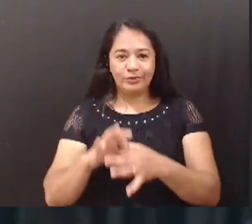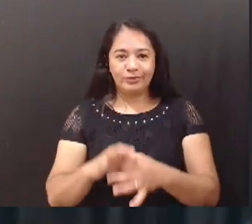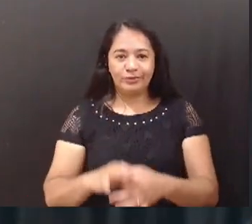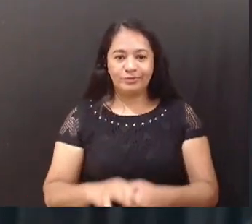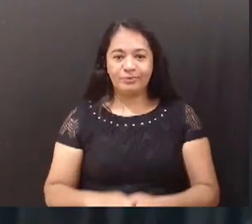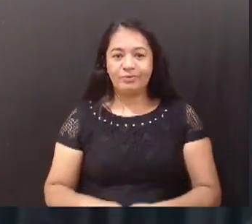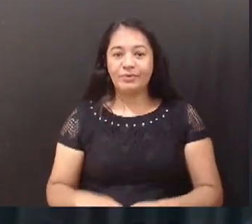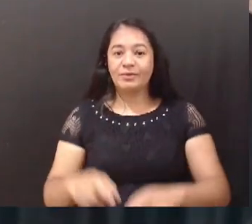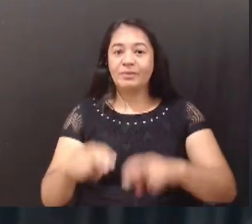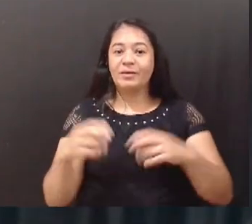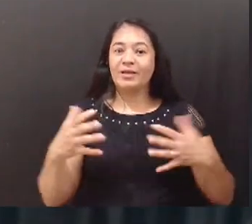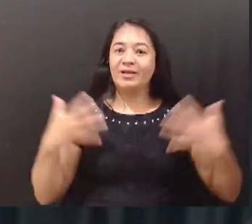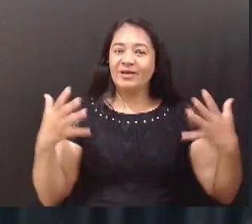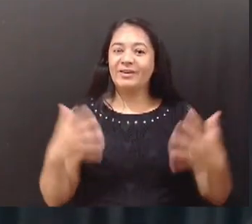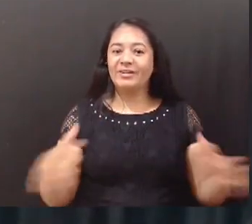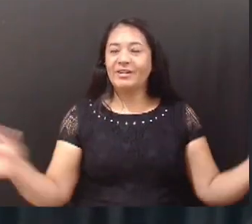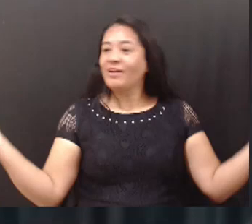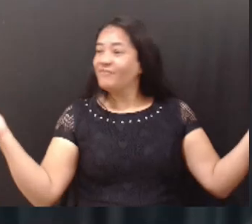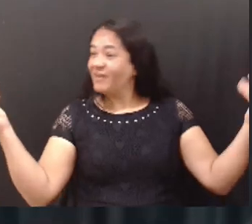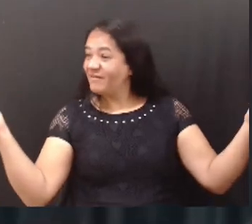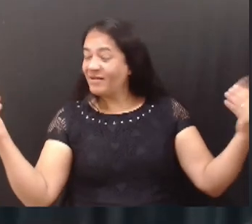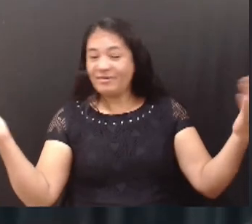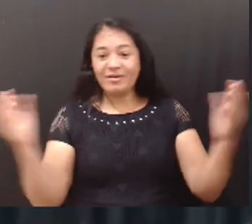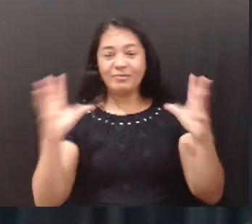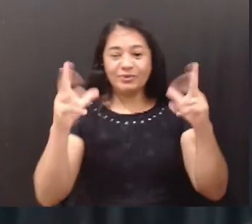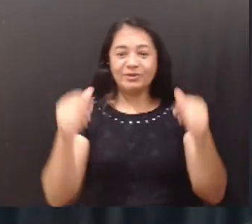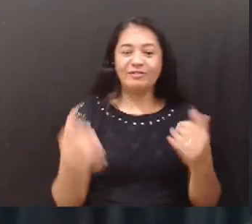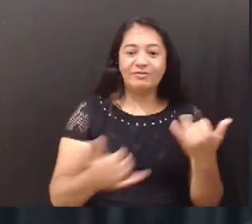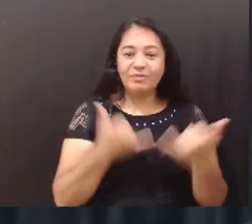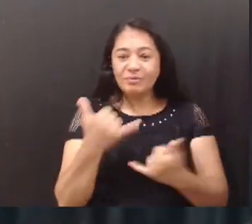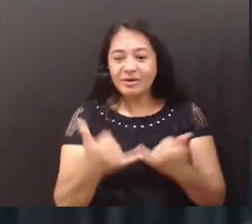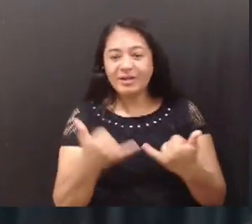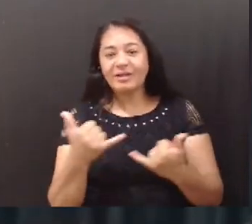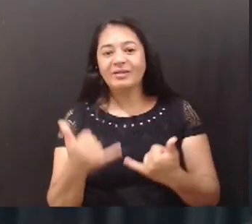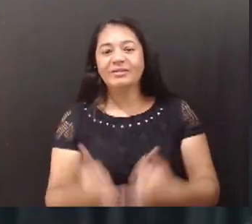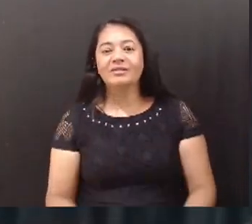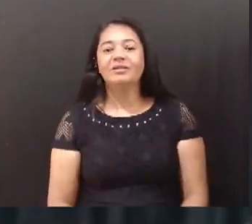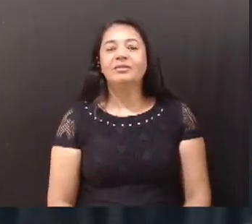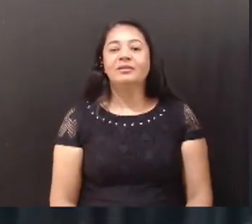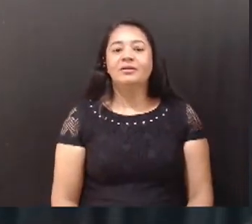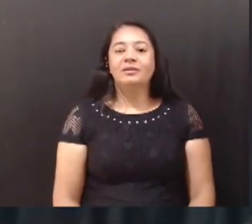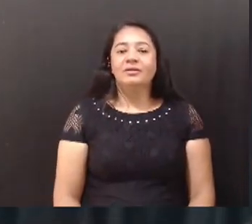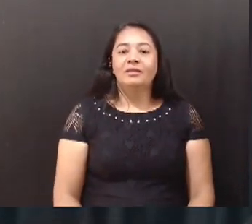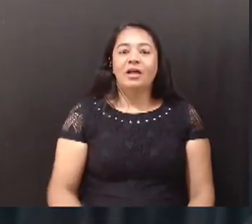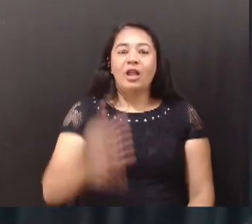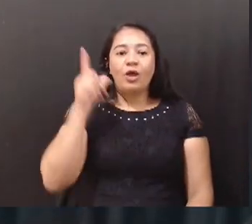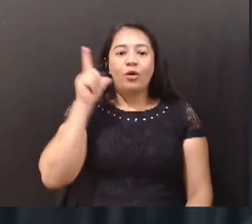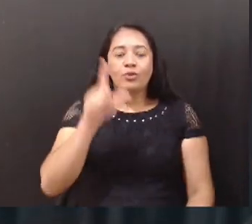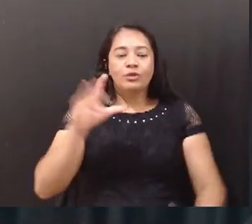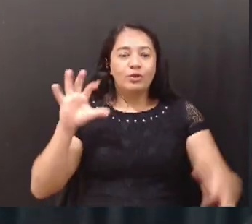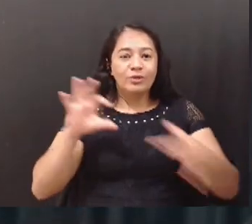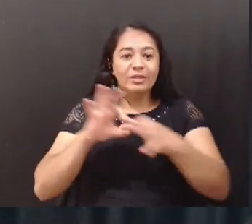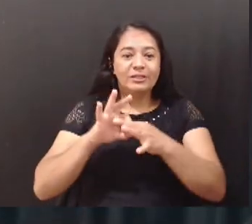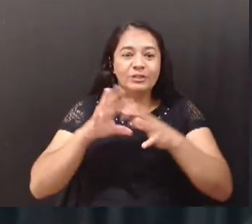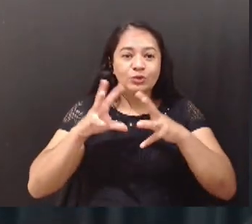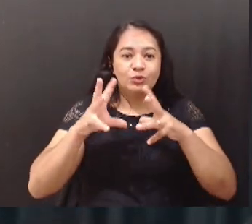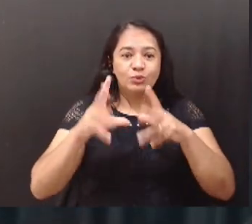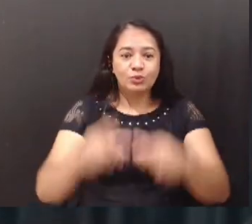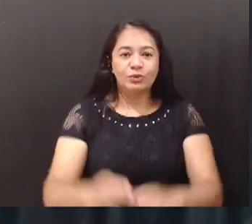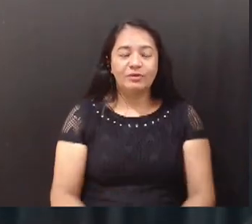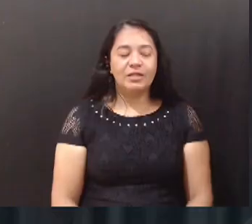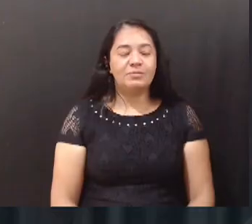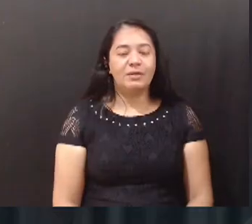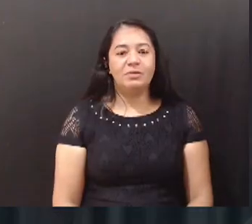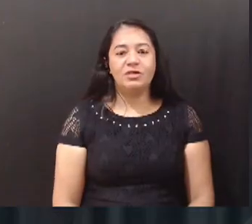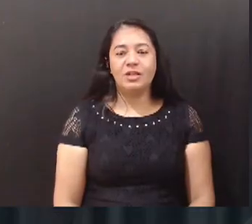vamos todo mundo isso, brincar, que não sei o quê. Verdade. Então, ela consegue conectar todo mundo. E aí tem uma que eu